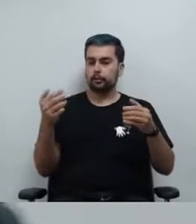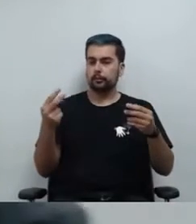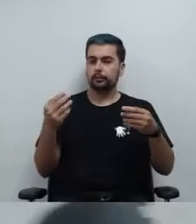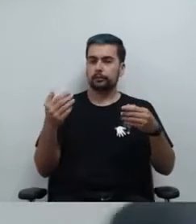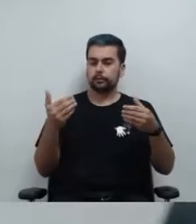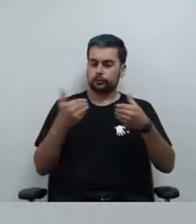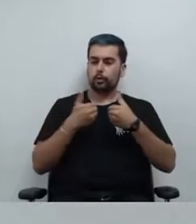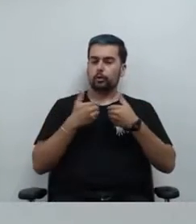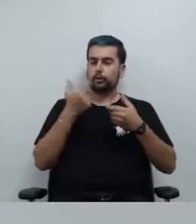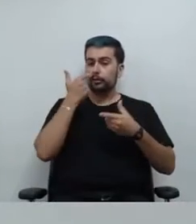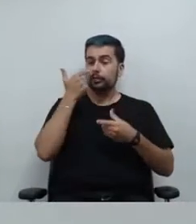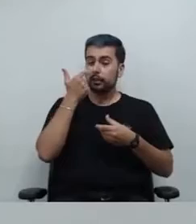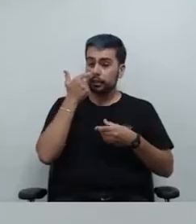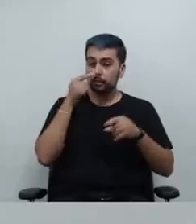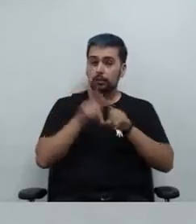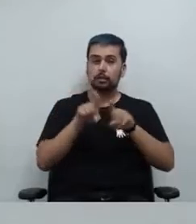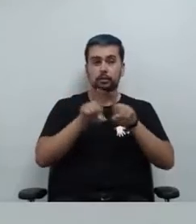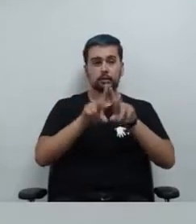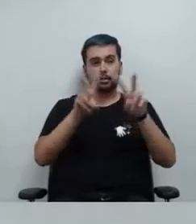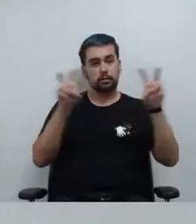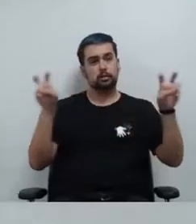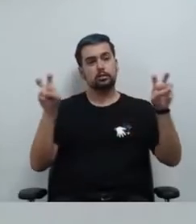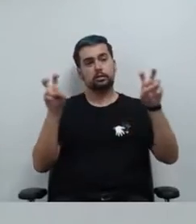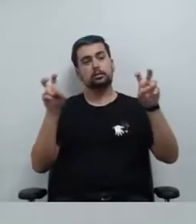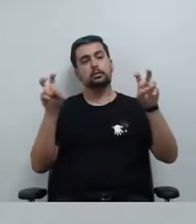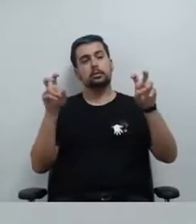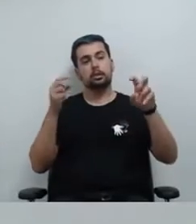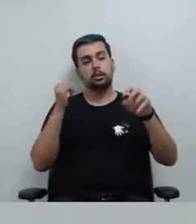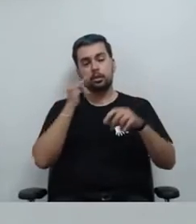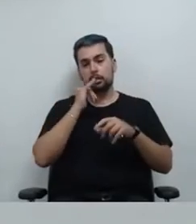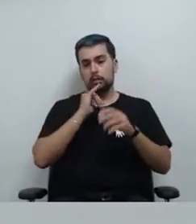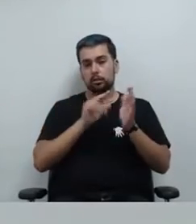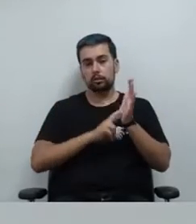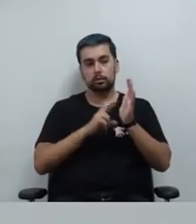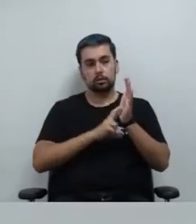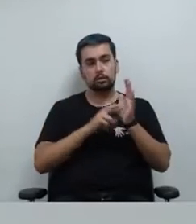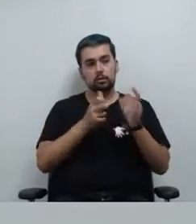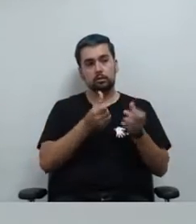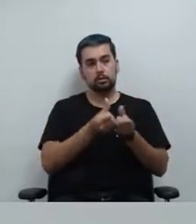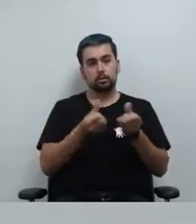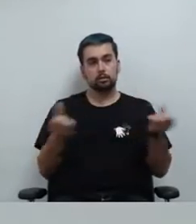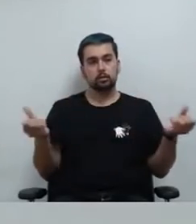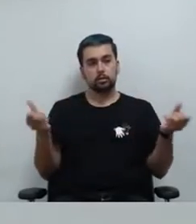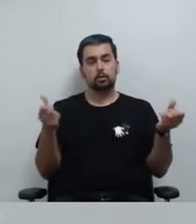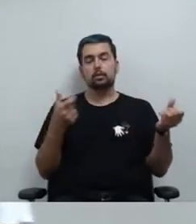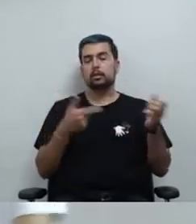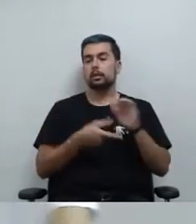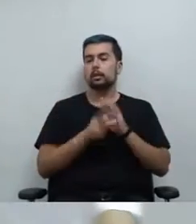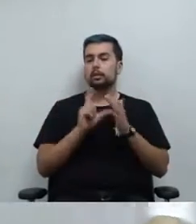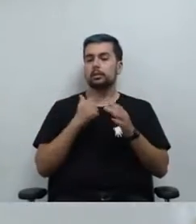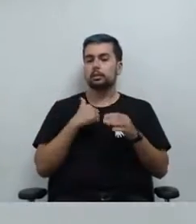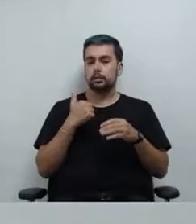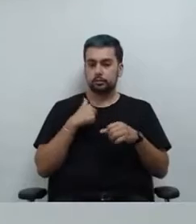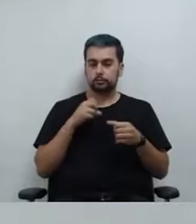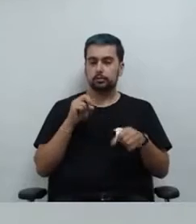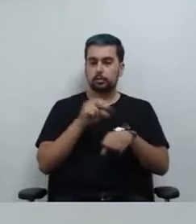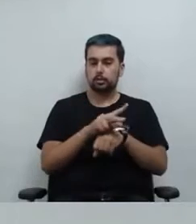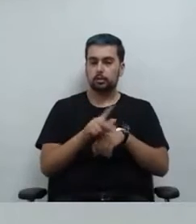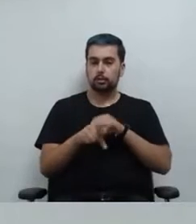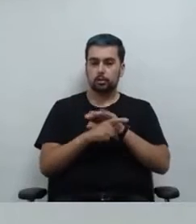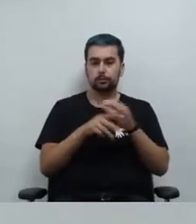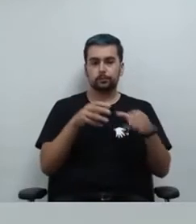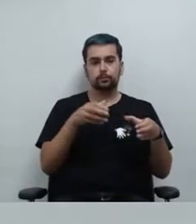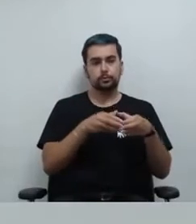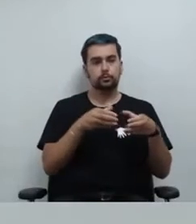sido a nossa rotina, para além dos relatórios semestrais. Eu confesso que eu, pessoalmente, antes de entrar no núcleo, eu não tinha a menor